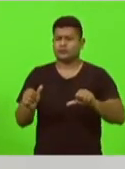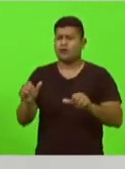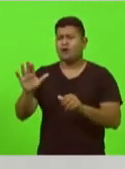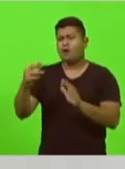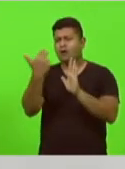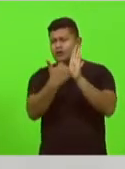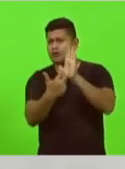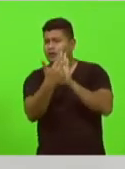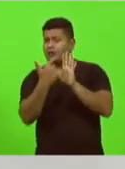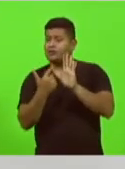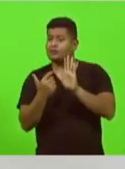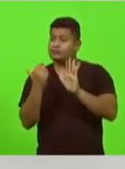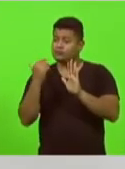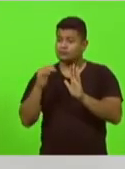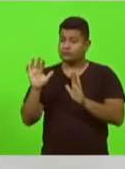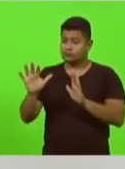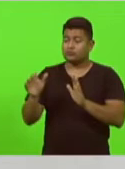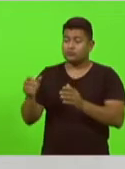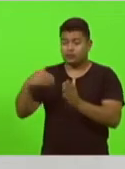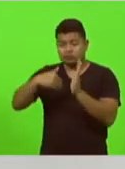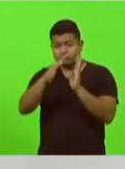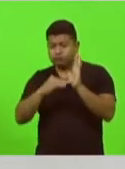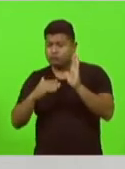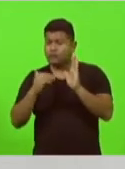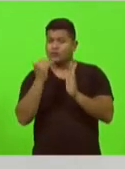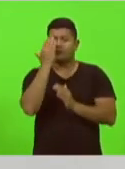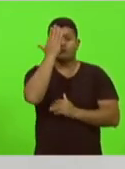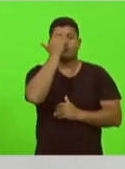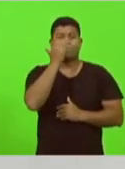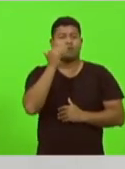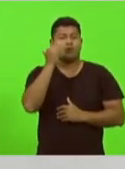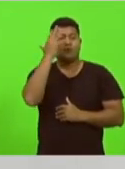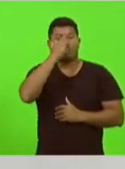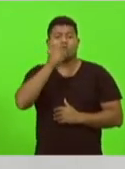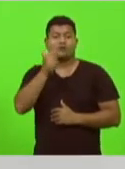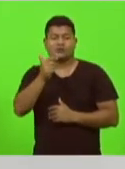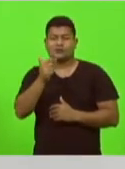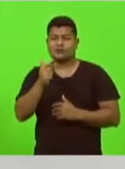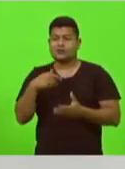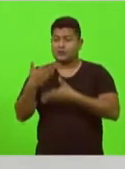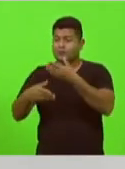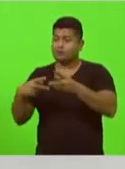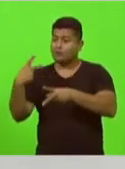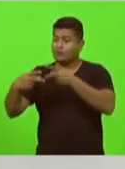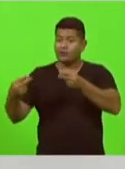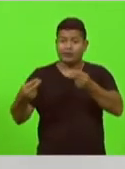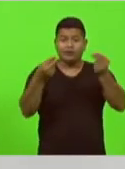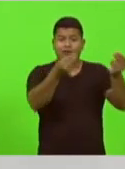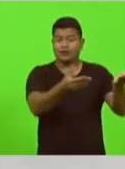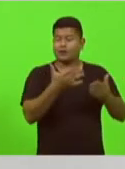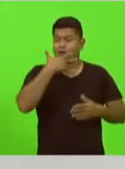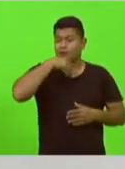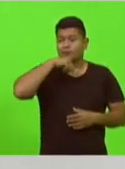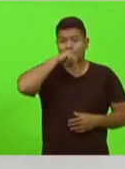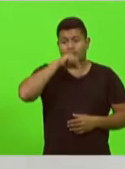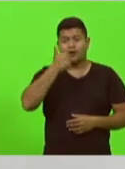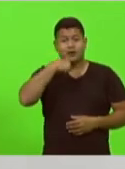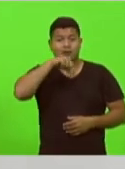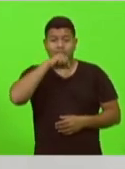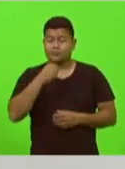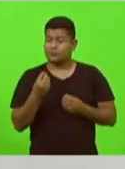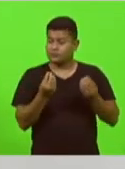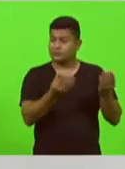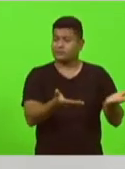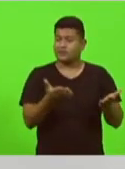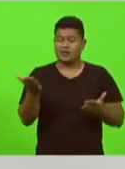tua mãe. Aí ele vai feliz e faz, porque ele se sentiu motivado a fazer aquilo ali. Essa é a diferença